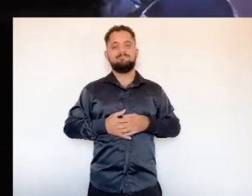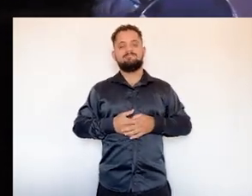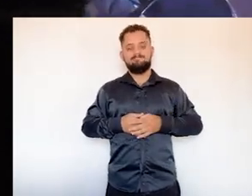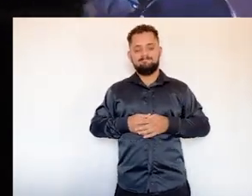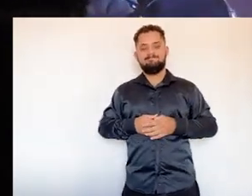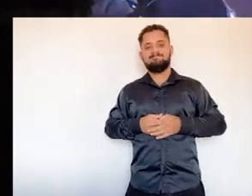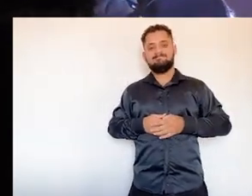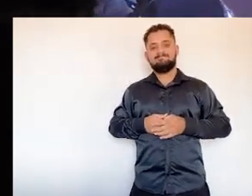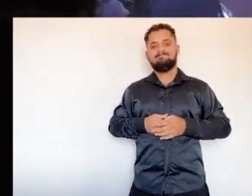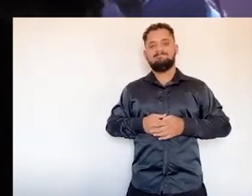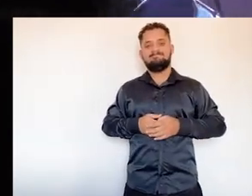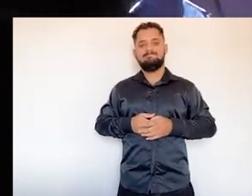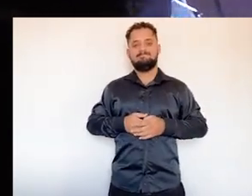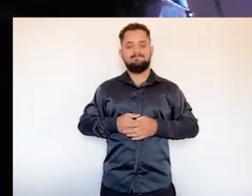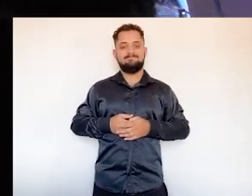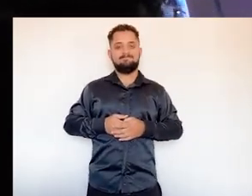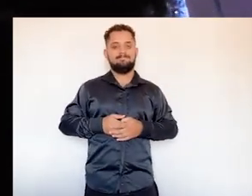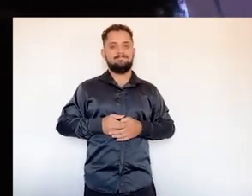Liga minha viola aí, pô.